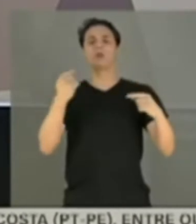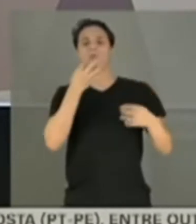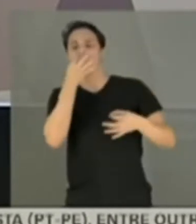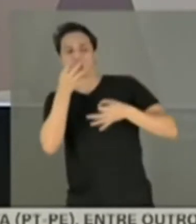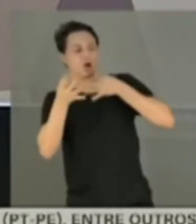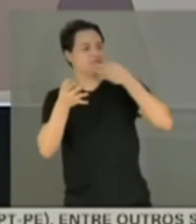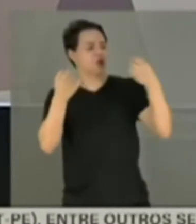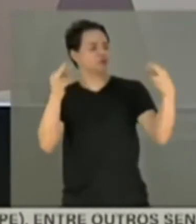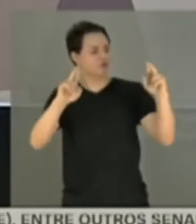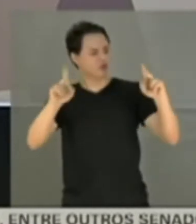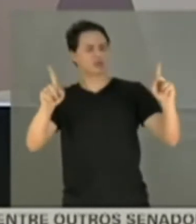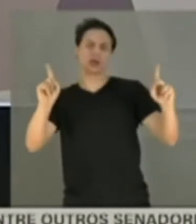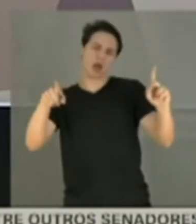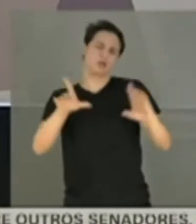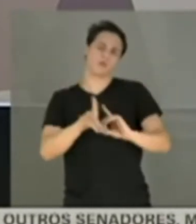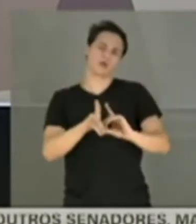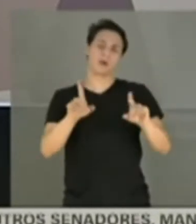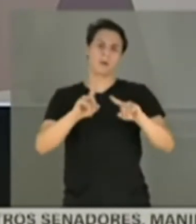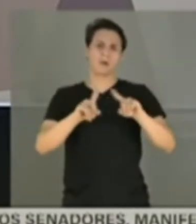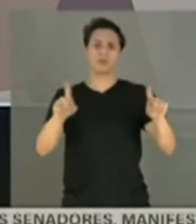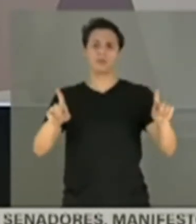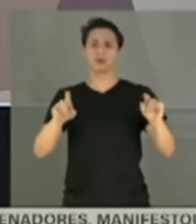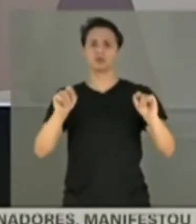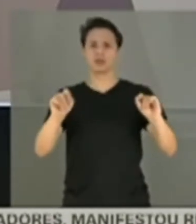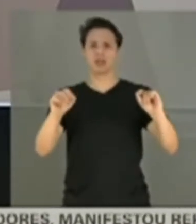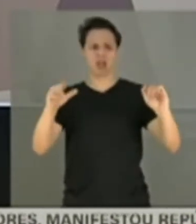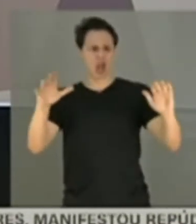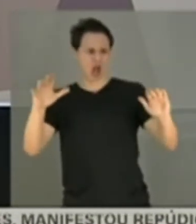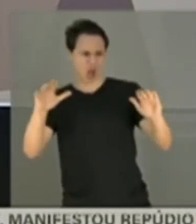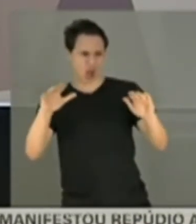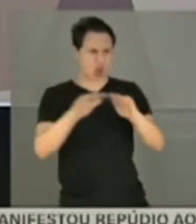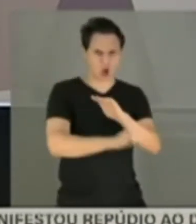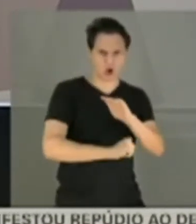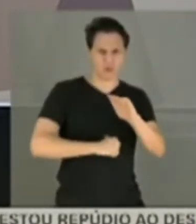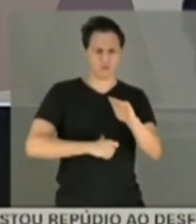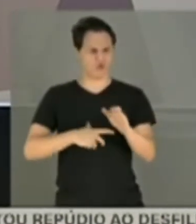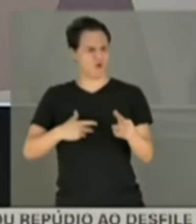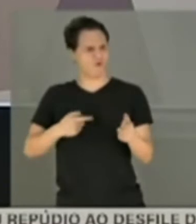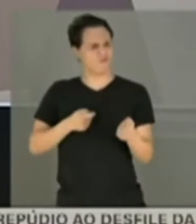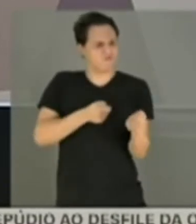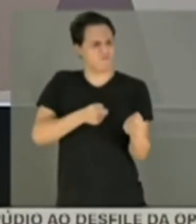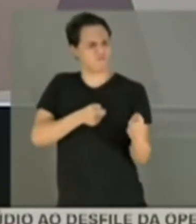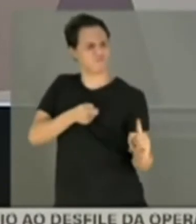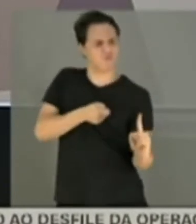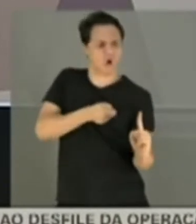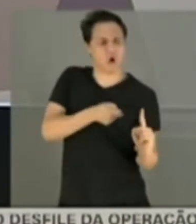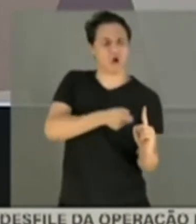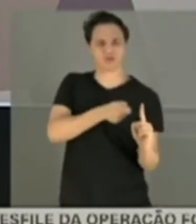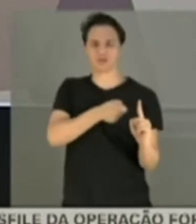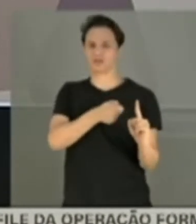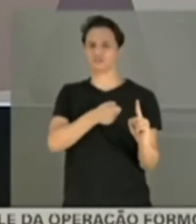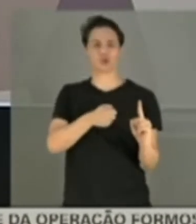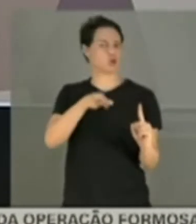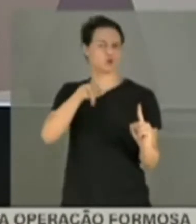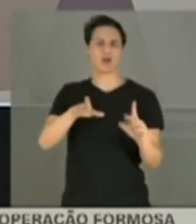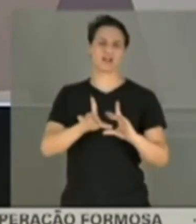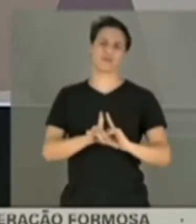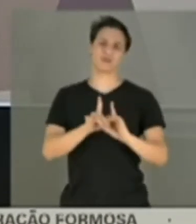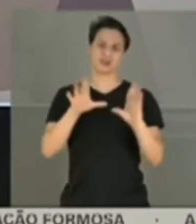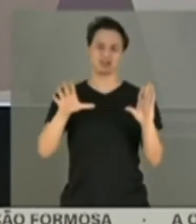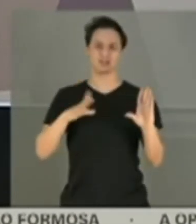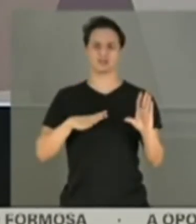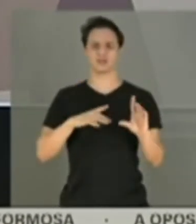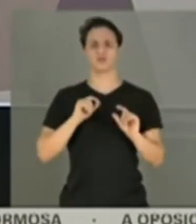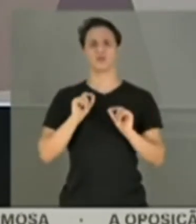que não faz parte da democracia é arroubos e mostrar força contra os próprios brasileiros. Mostre